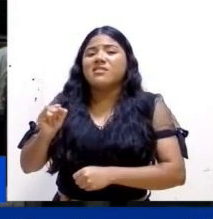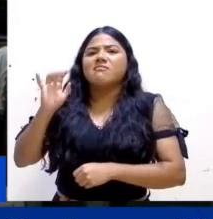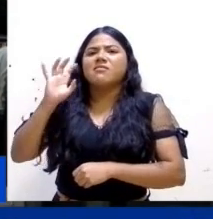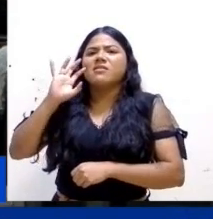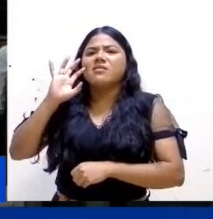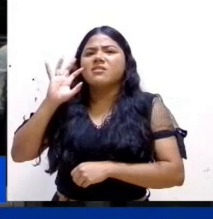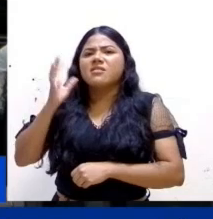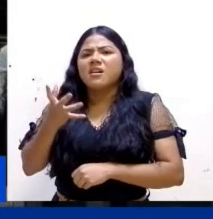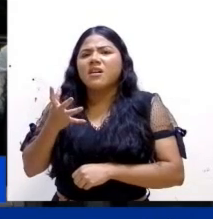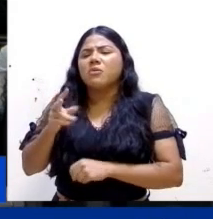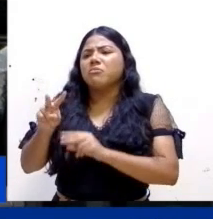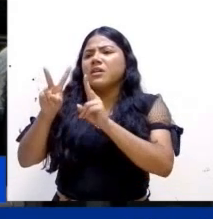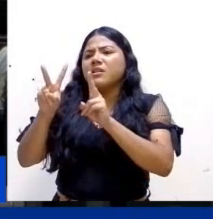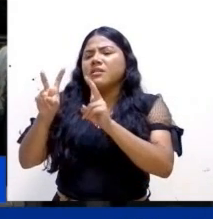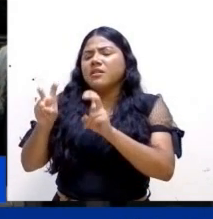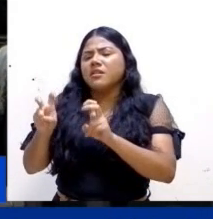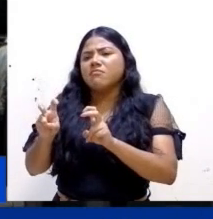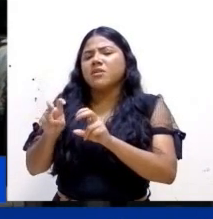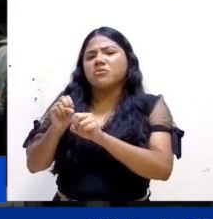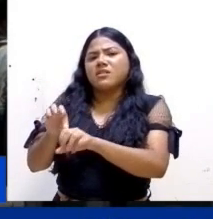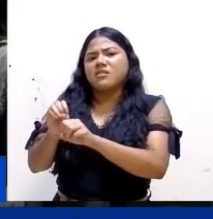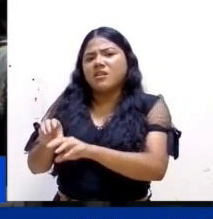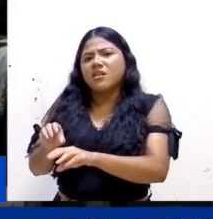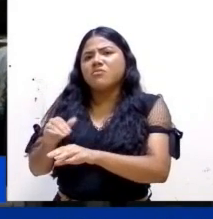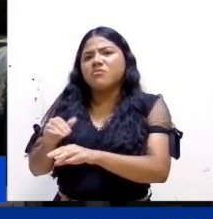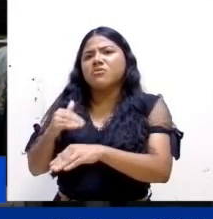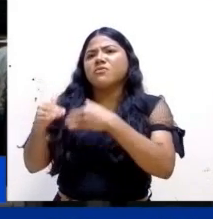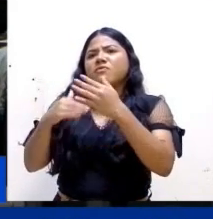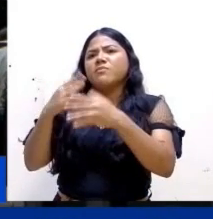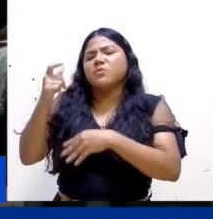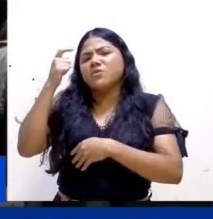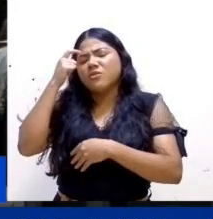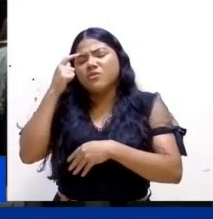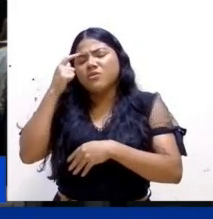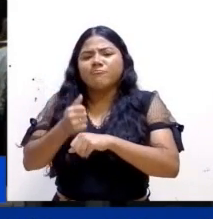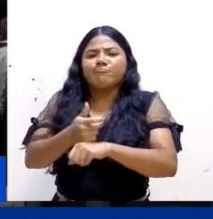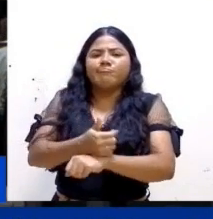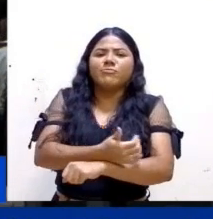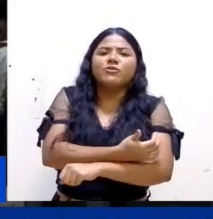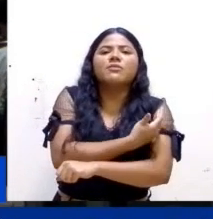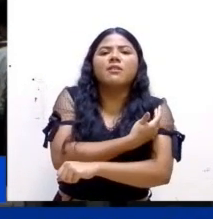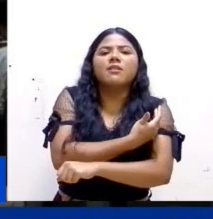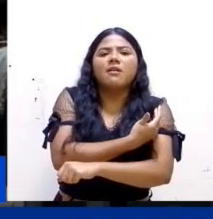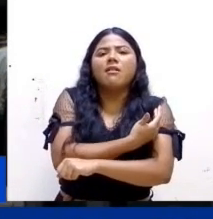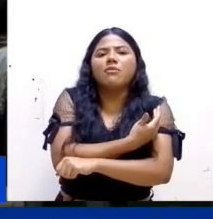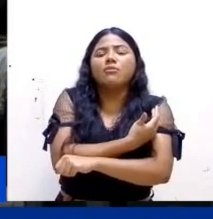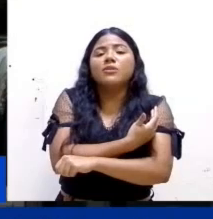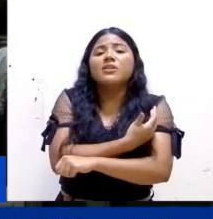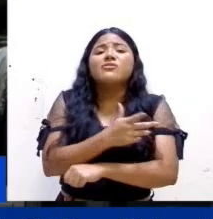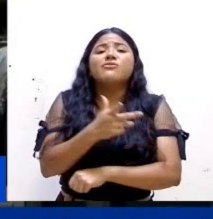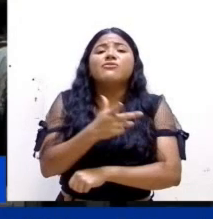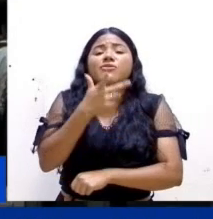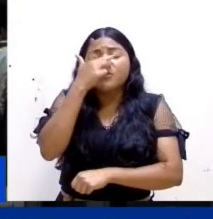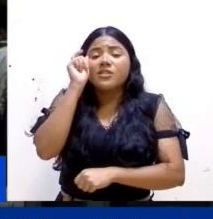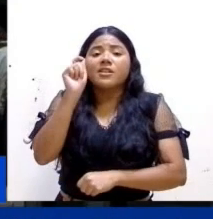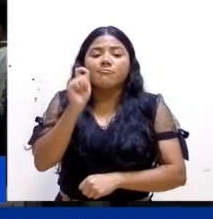à educação, ao desenvolvimento psicológico, emocional da